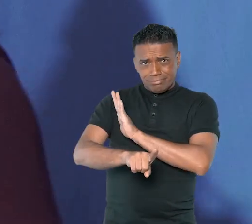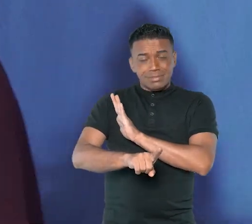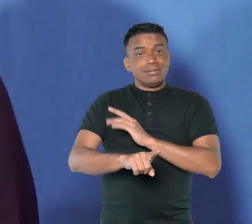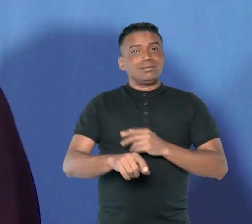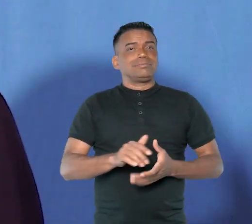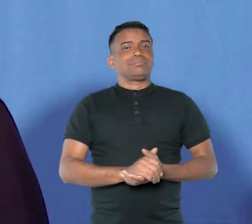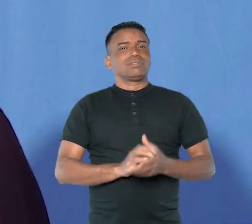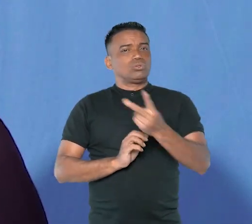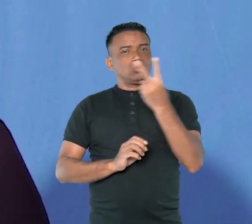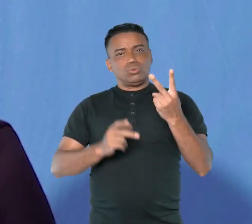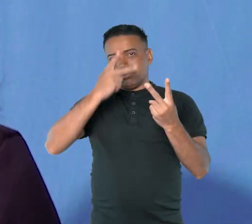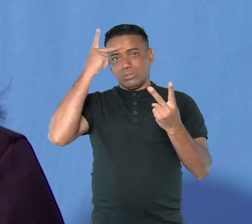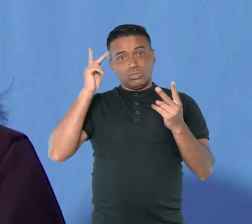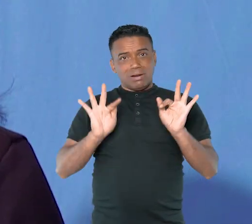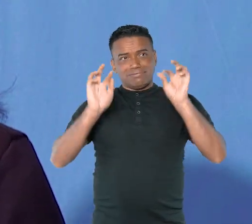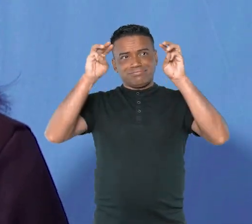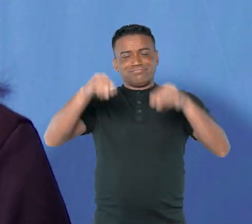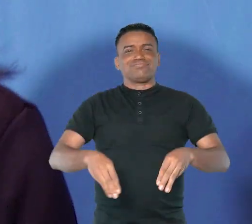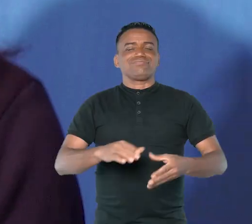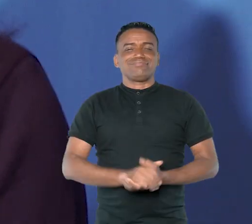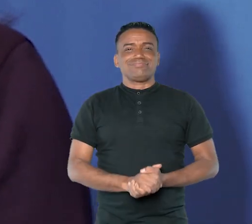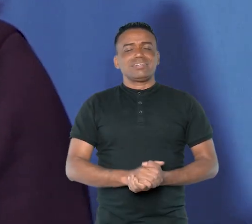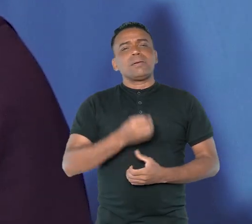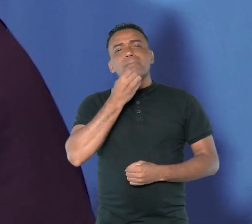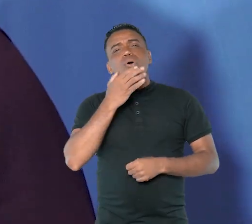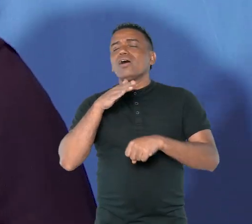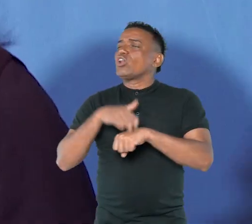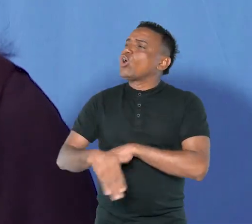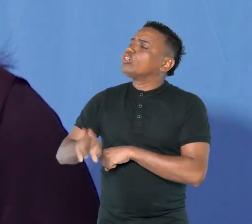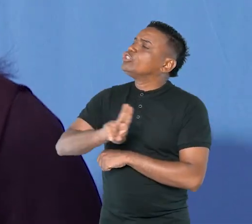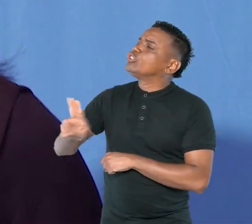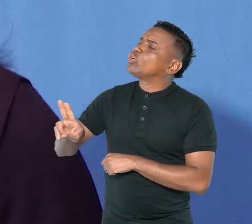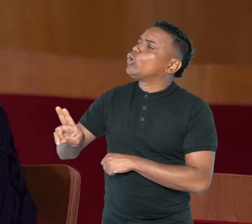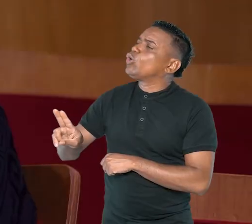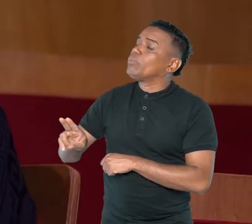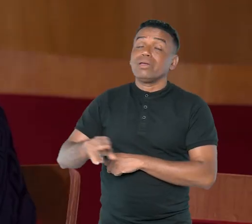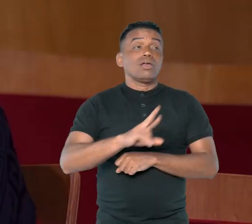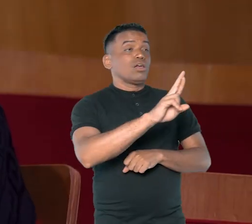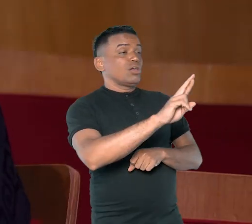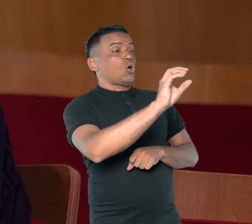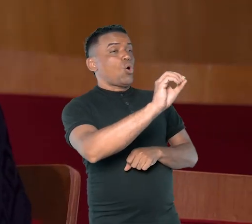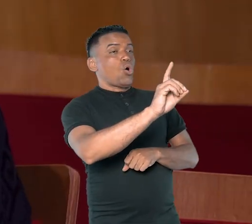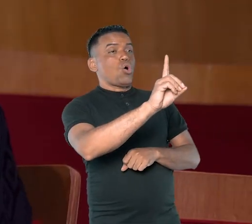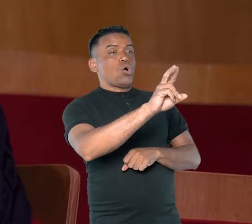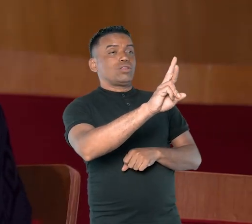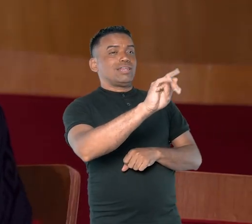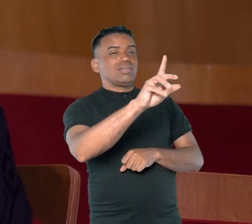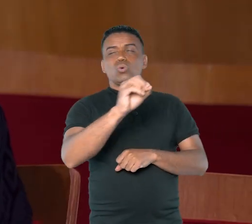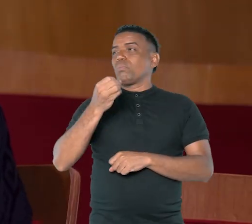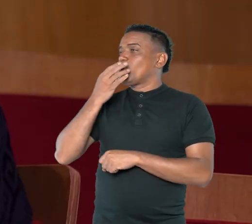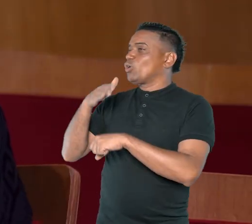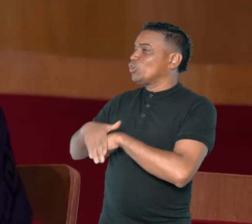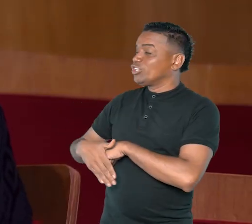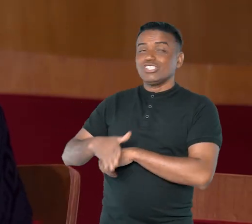Mais 2, para a gente encerrar. Boa noite, qual o seu nome, por favor? Rodrigo Leste. Boa noite, Rodrigo. Tá